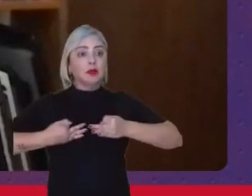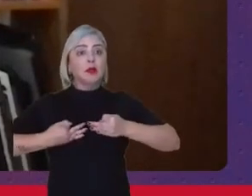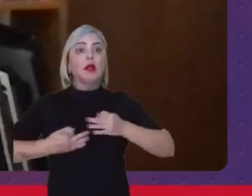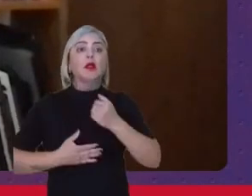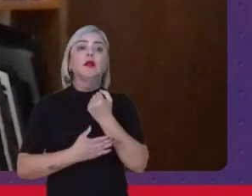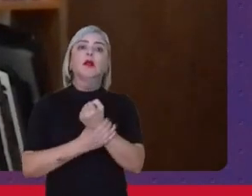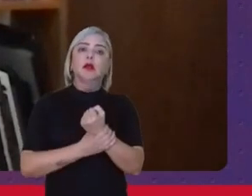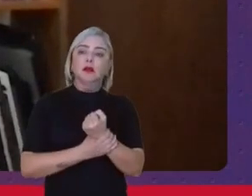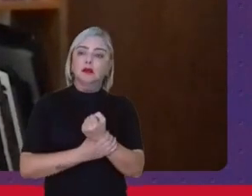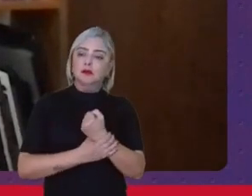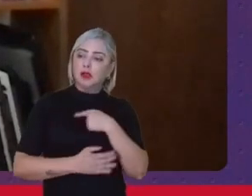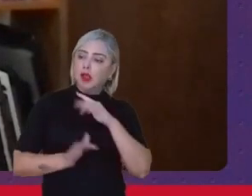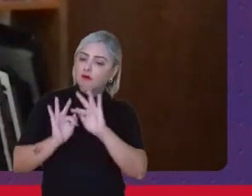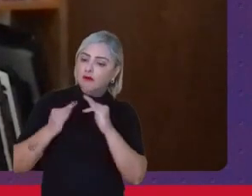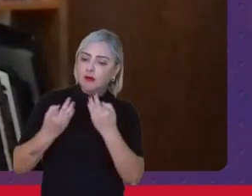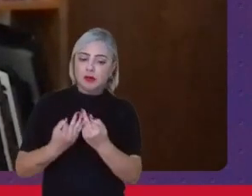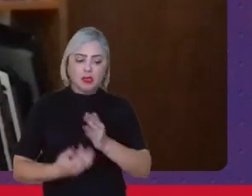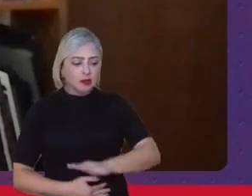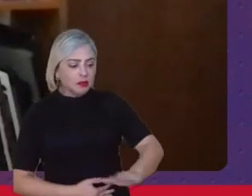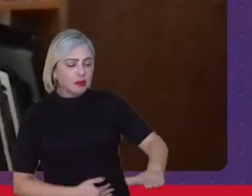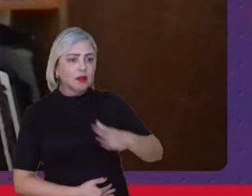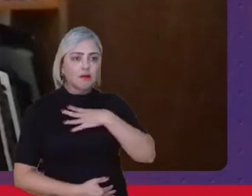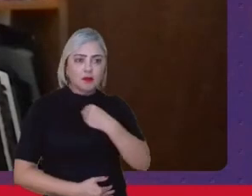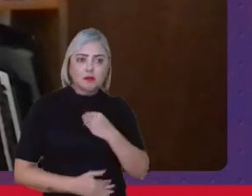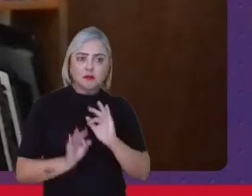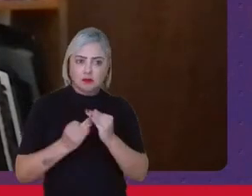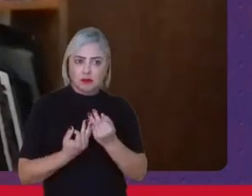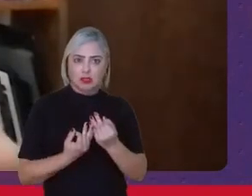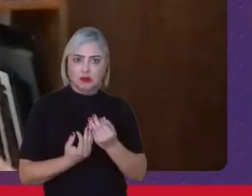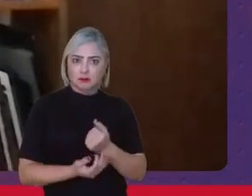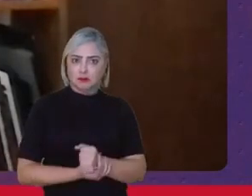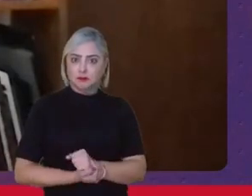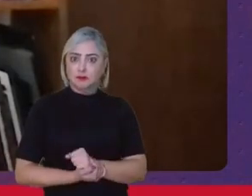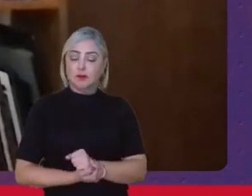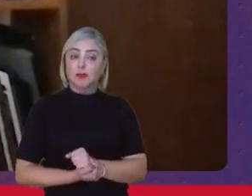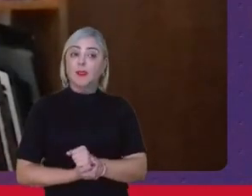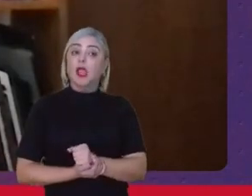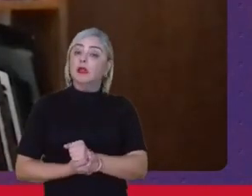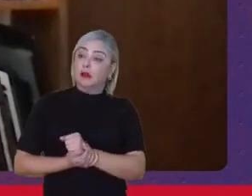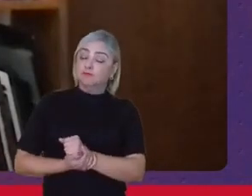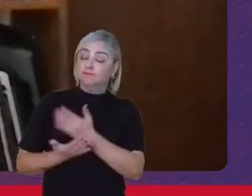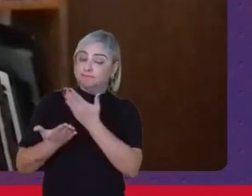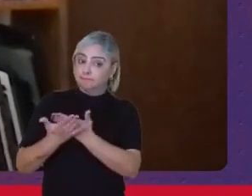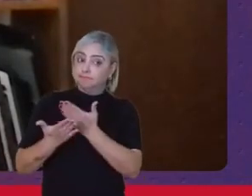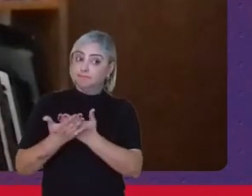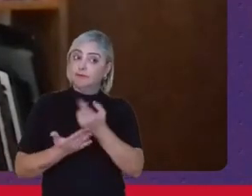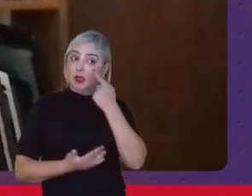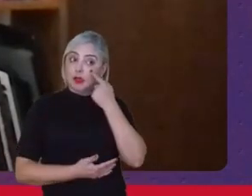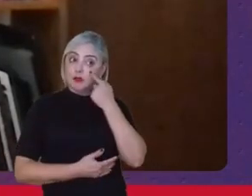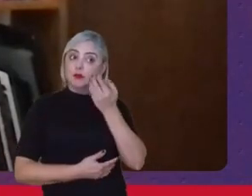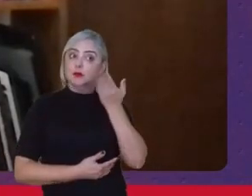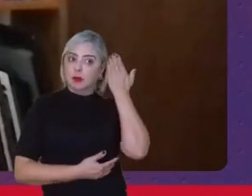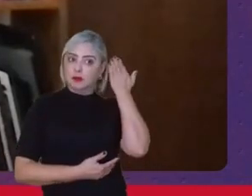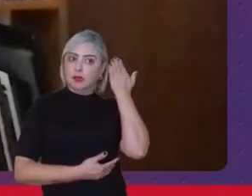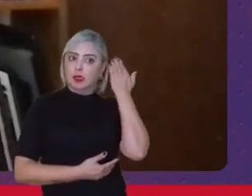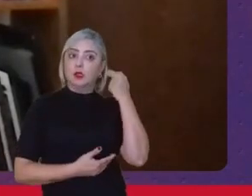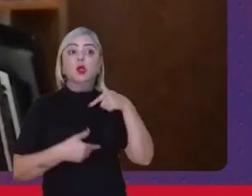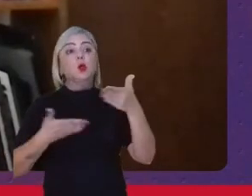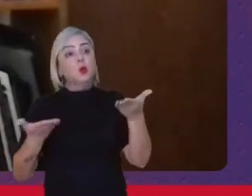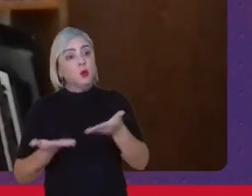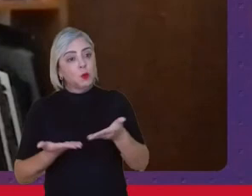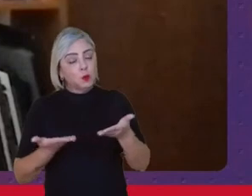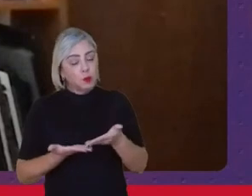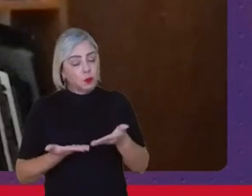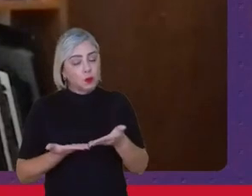garantir a si, sua família, as crianças e assim por diante. Então, no programa passado nós vimos isso, e hoje